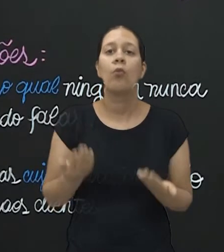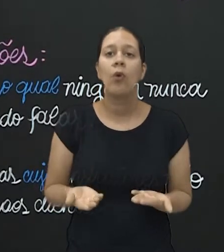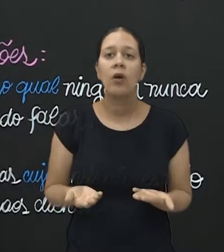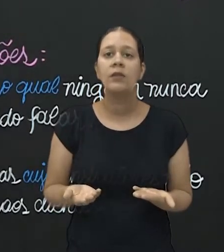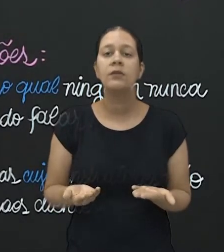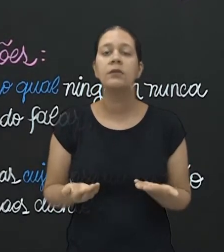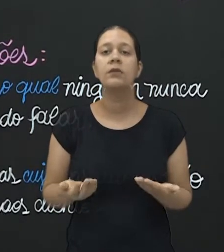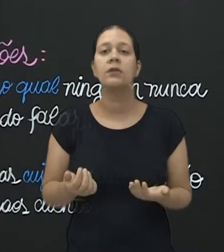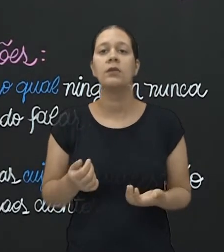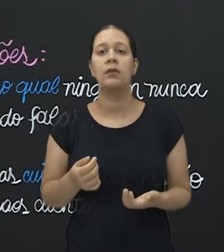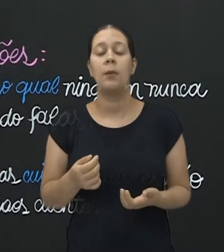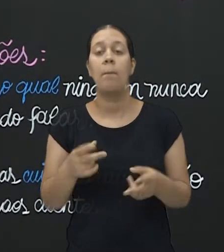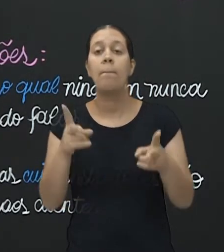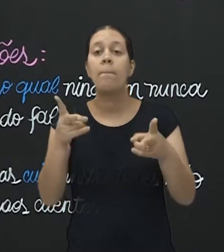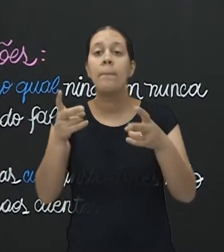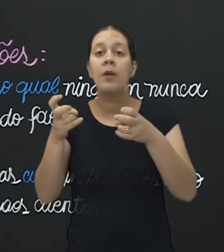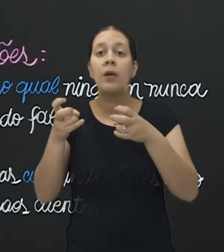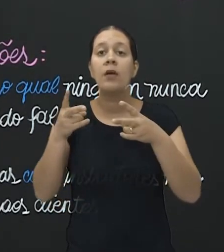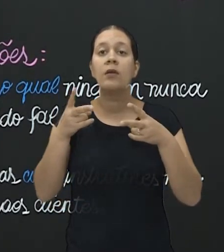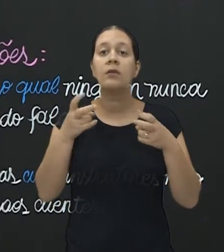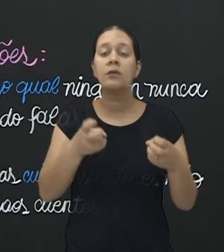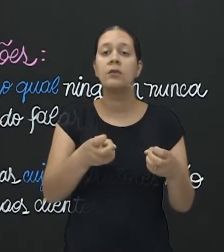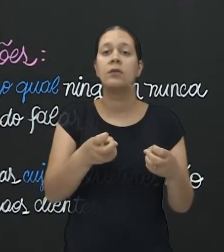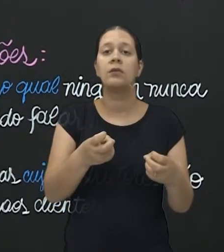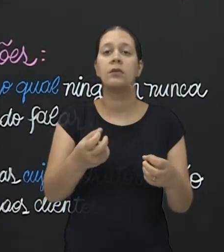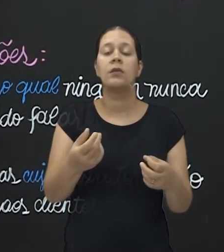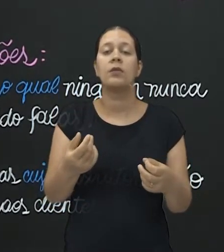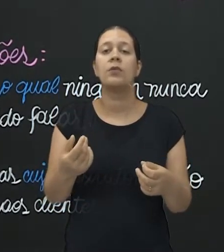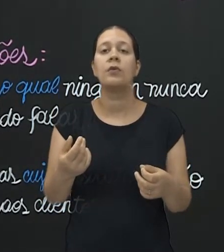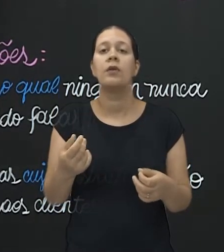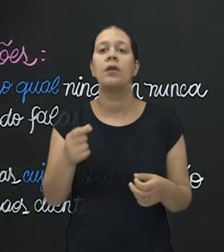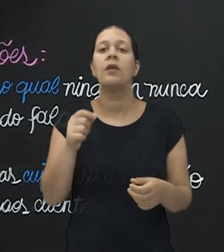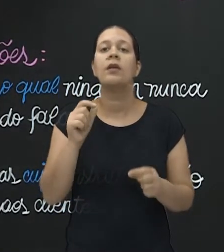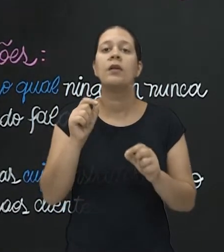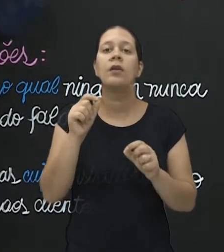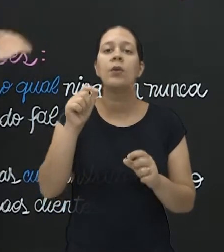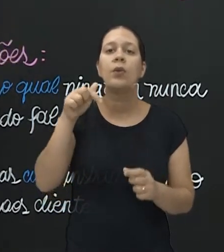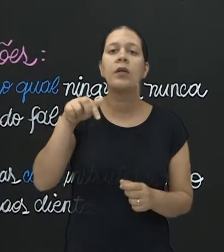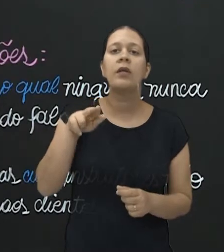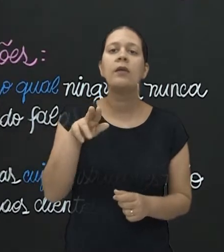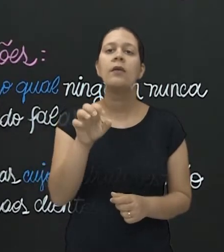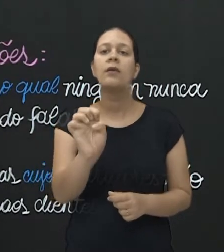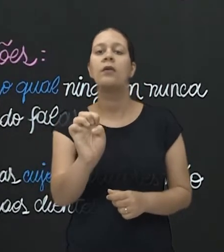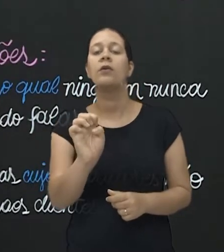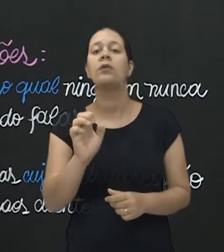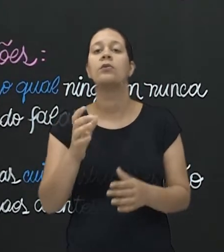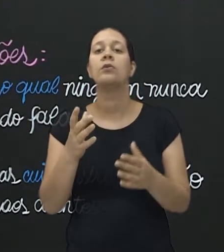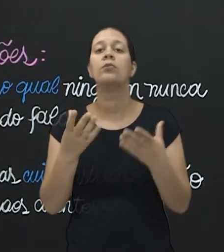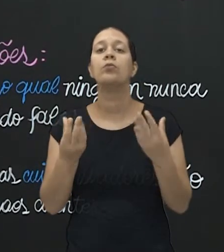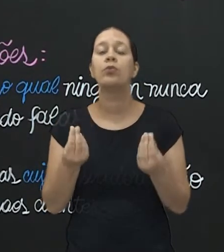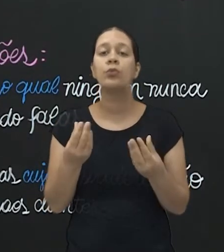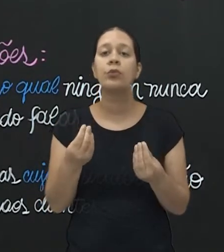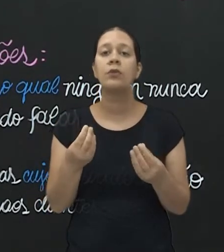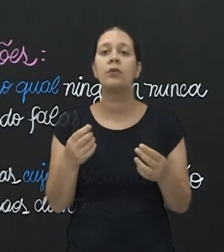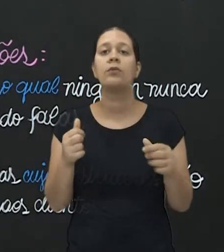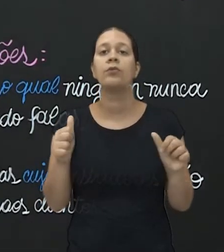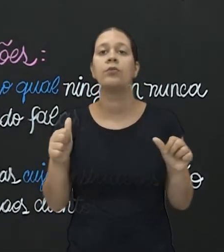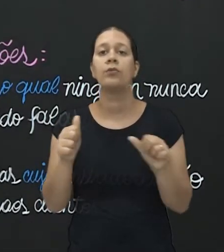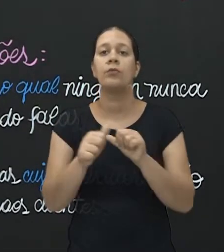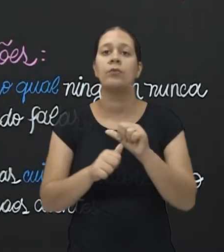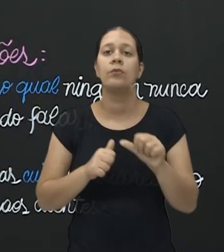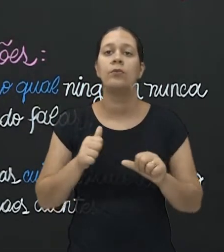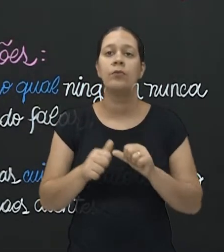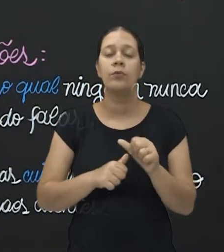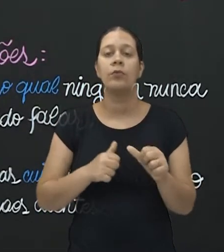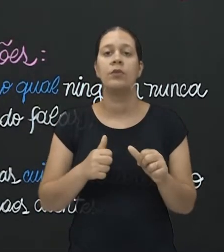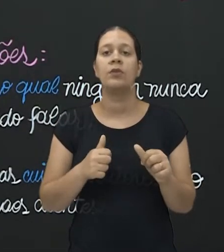as quais. Perceba que há uma relação aqui entre o que e esse uso, porque em muitas construções nós vamos